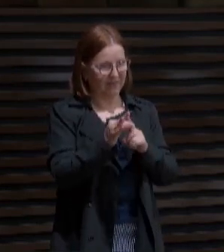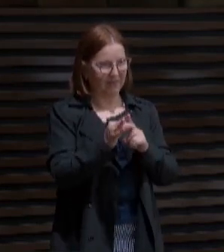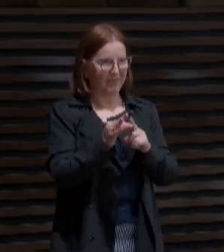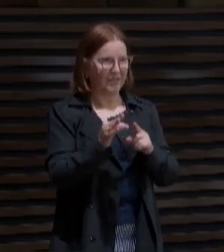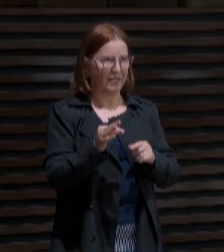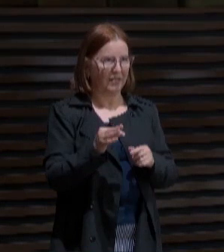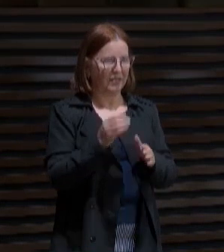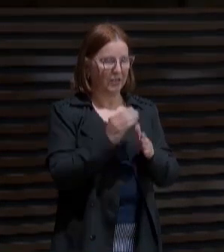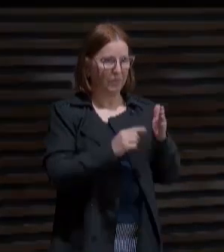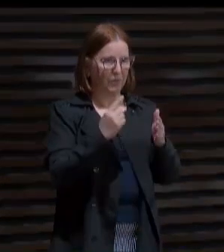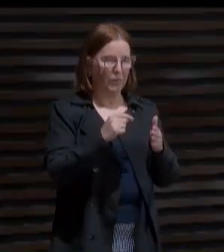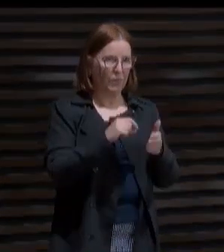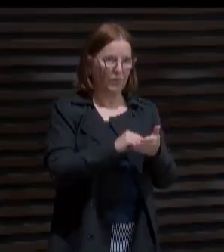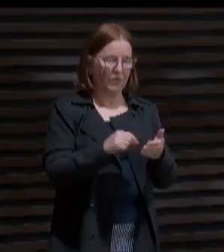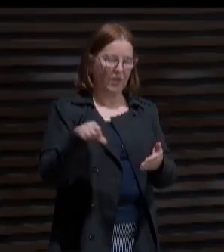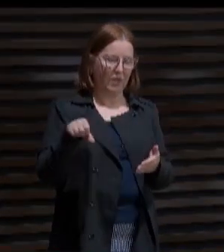eterna.